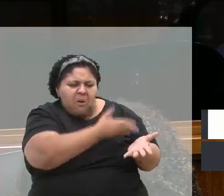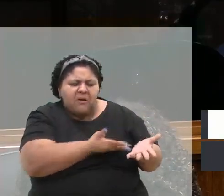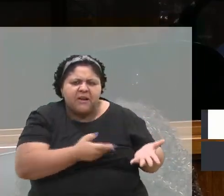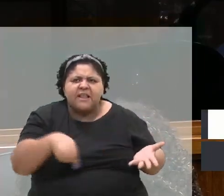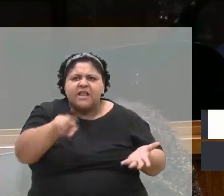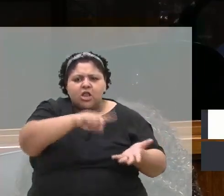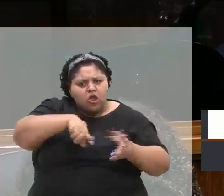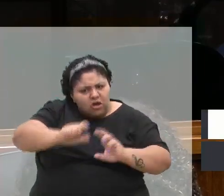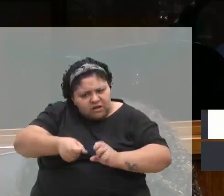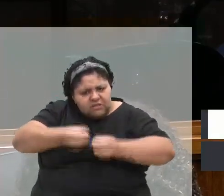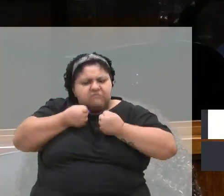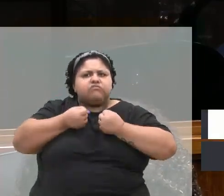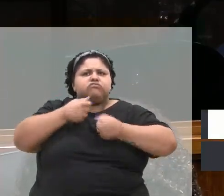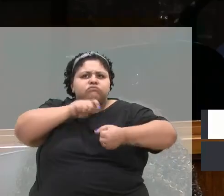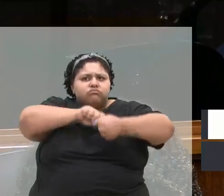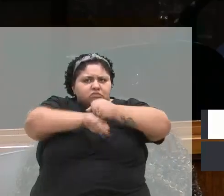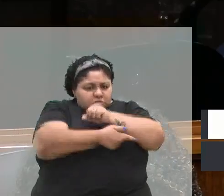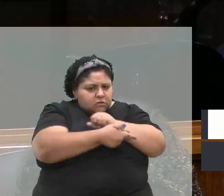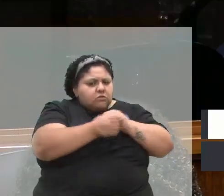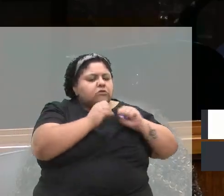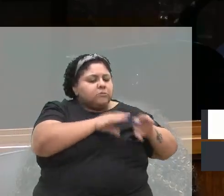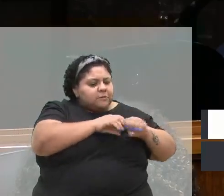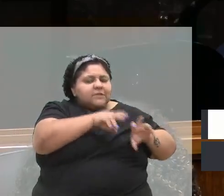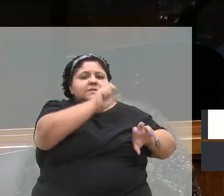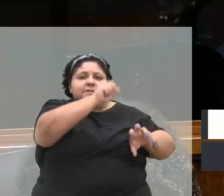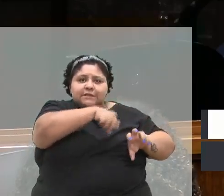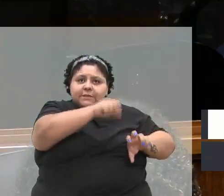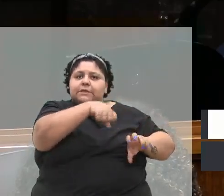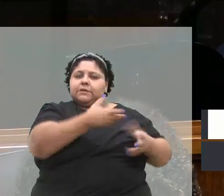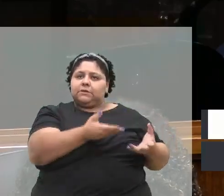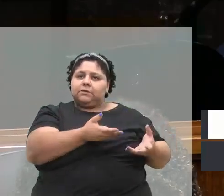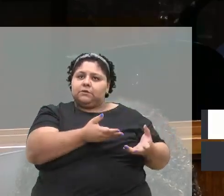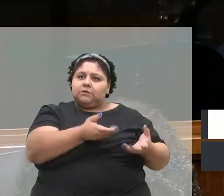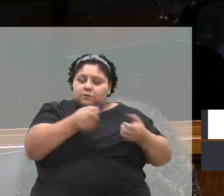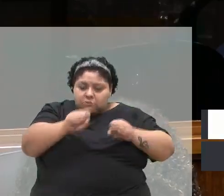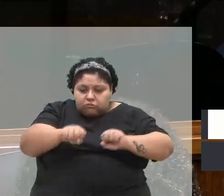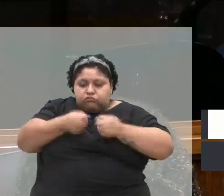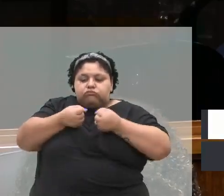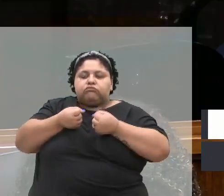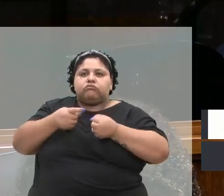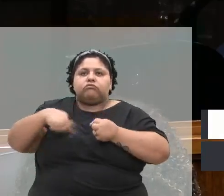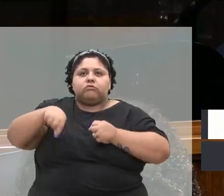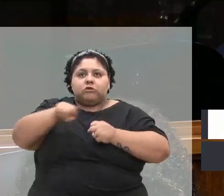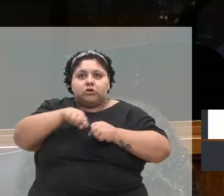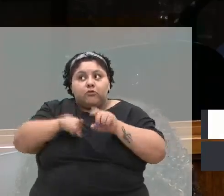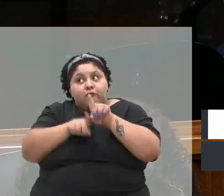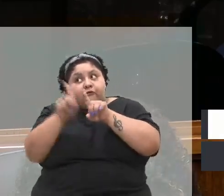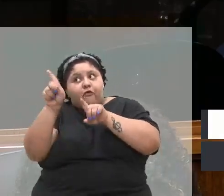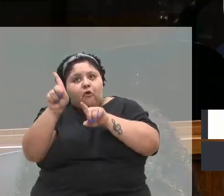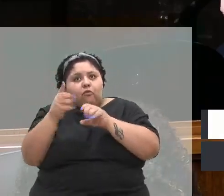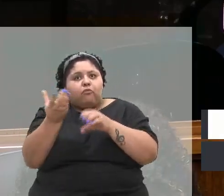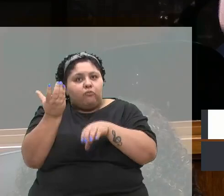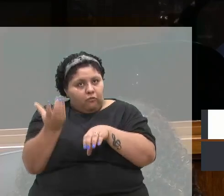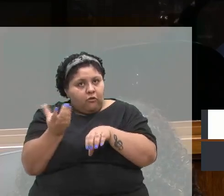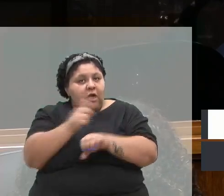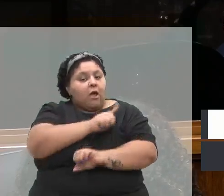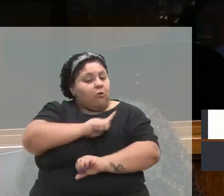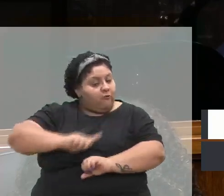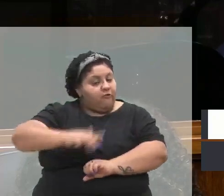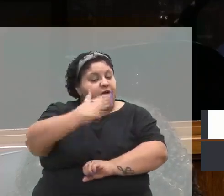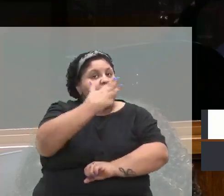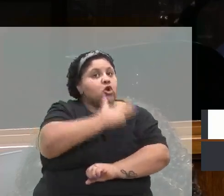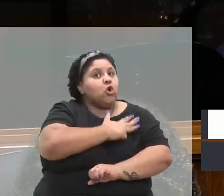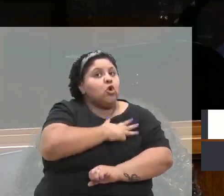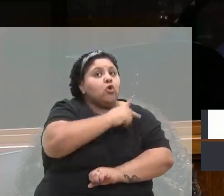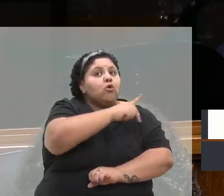Nós defendemos investimentos para a educação, sim. Tanto defendemos que fomos a Brasília, é o governo Lula do